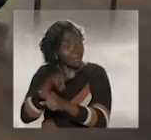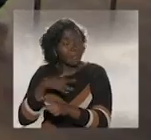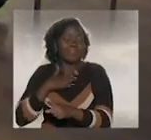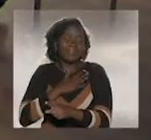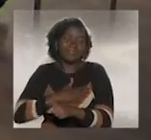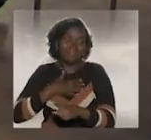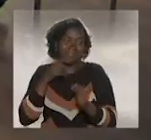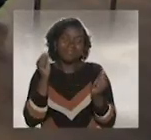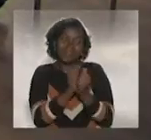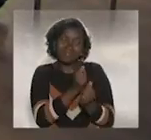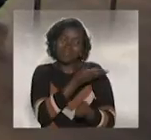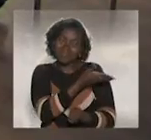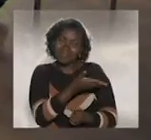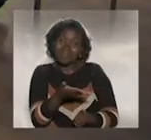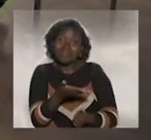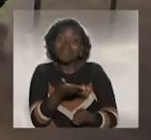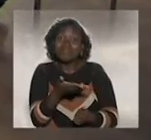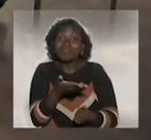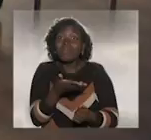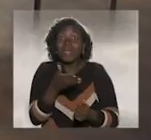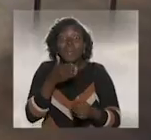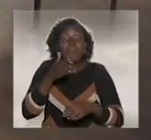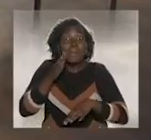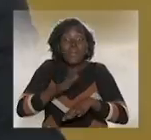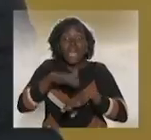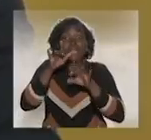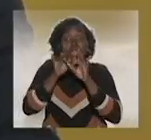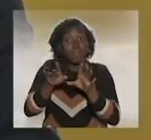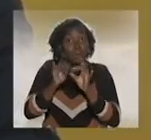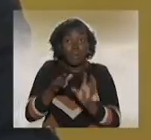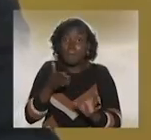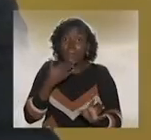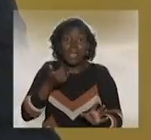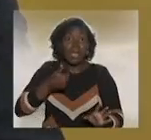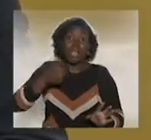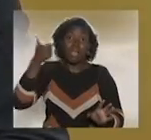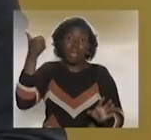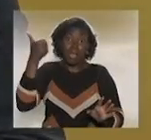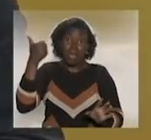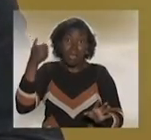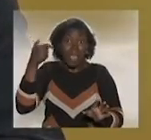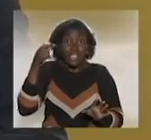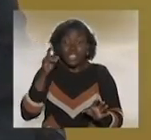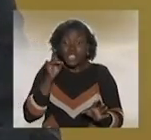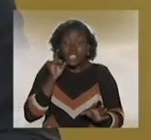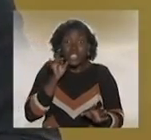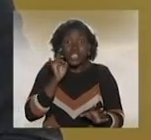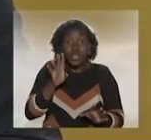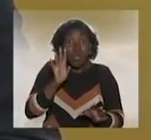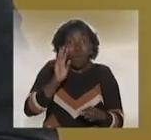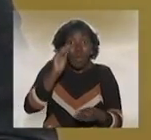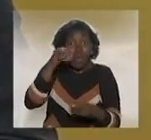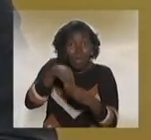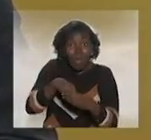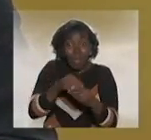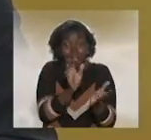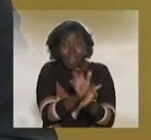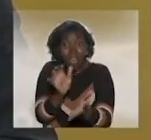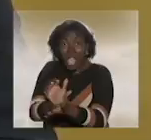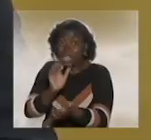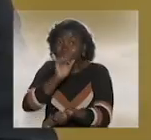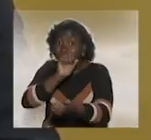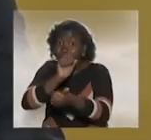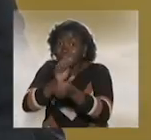Aliás, é um prazer participar do programa com você. Eu que agradeço. Quanto mais democracia, melhor. Isso vale não apenas para as